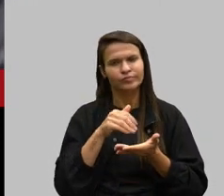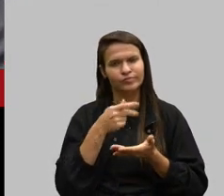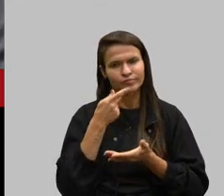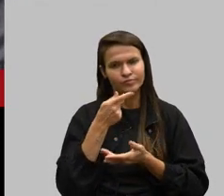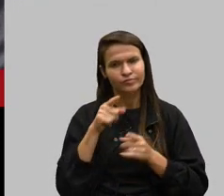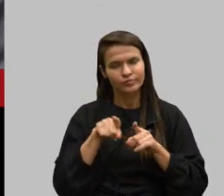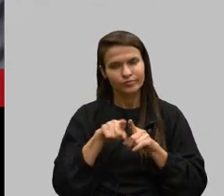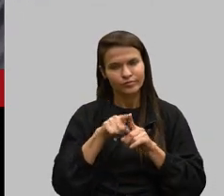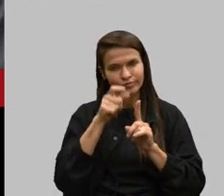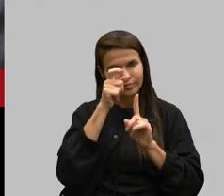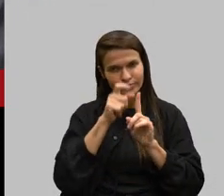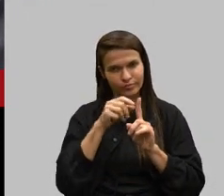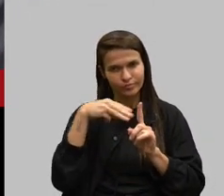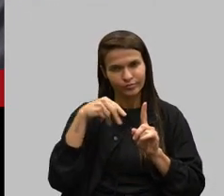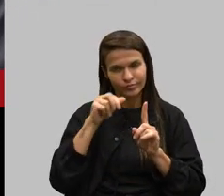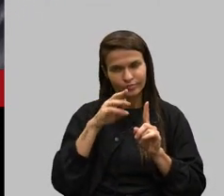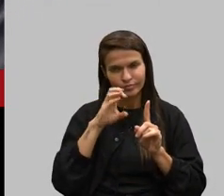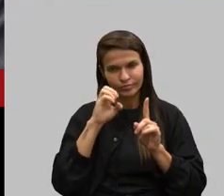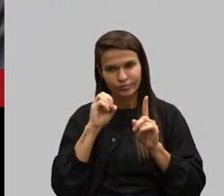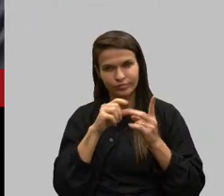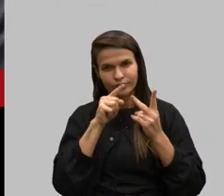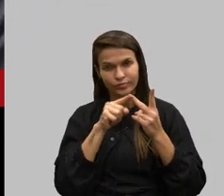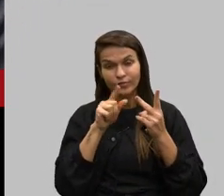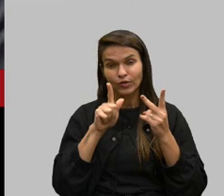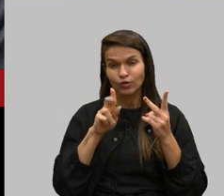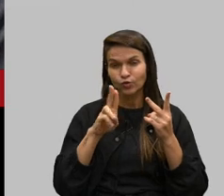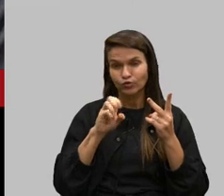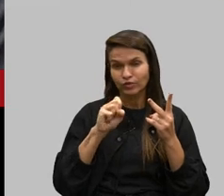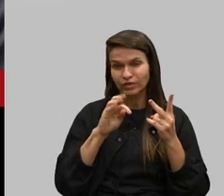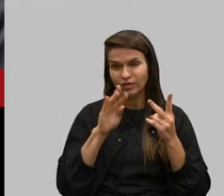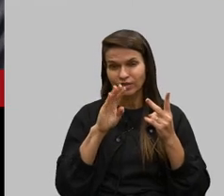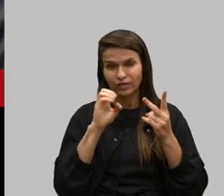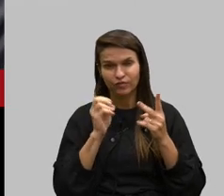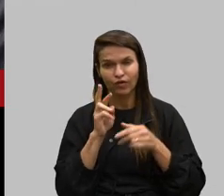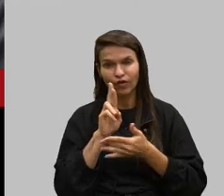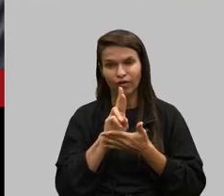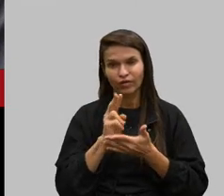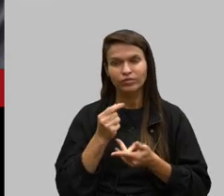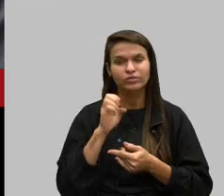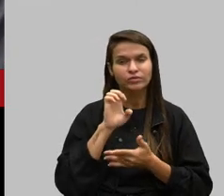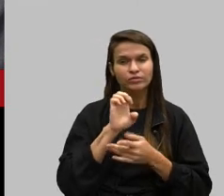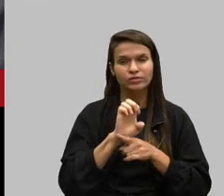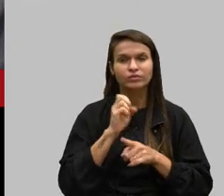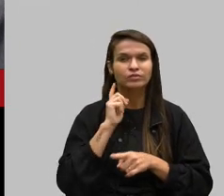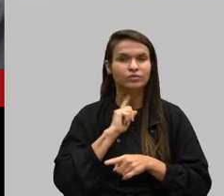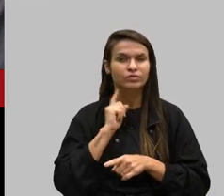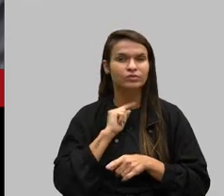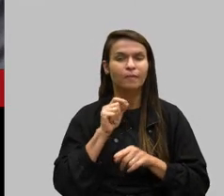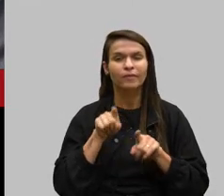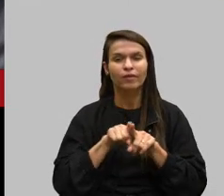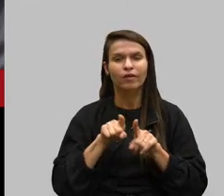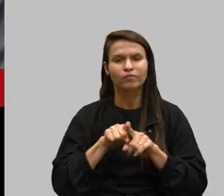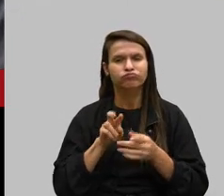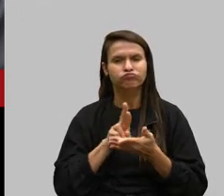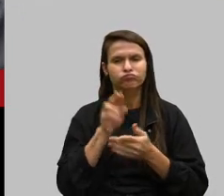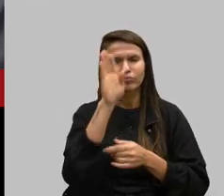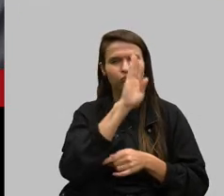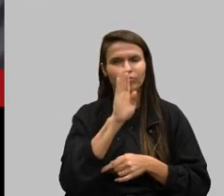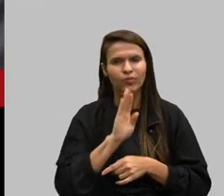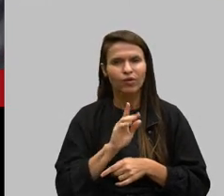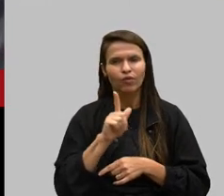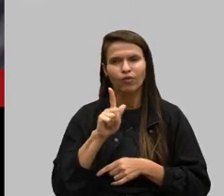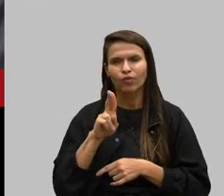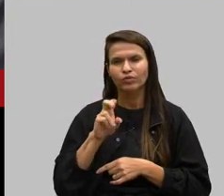Marcelo e o Gustavo que hoje é referência não só no estado de Minas Gerais mas de nível Nacional Gustavo